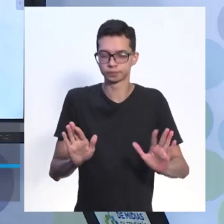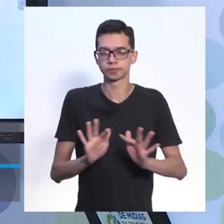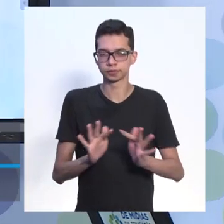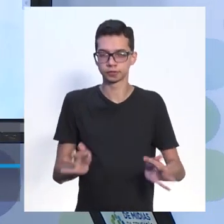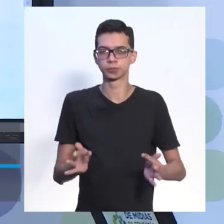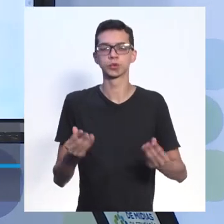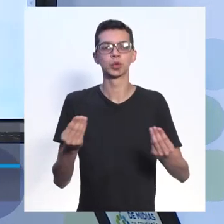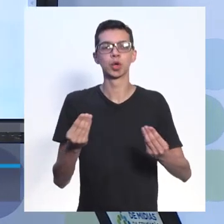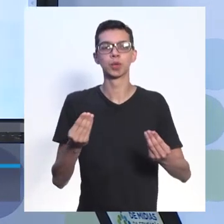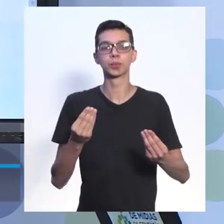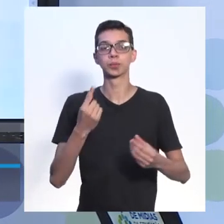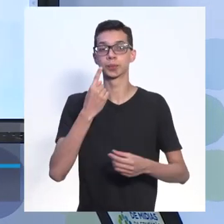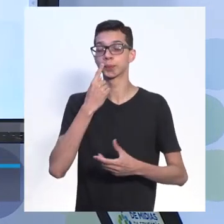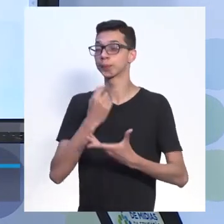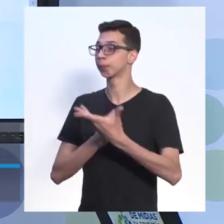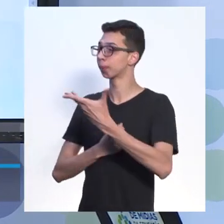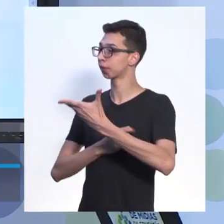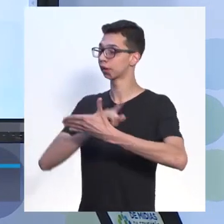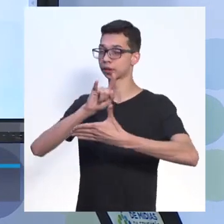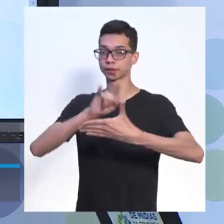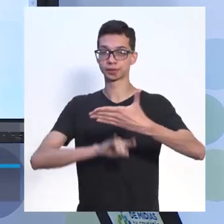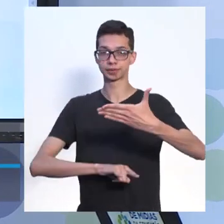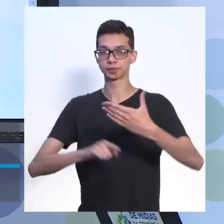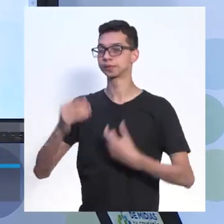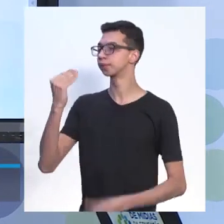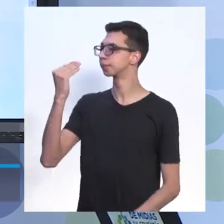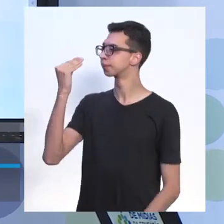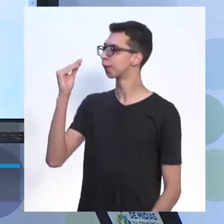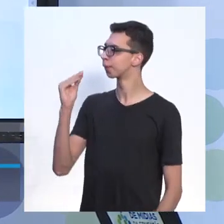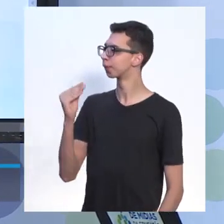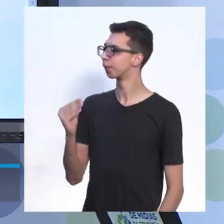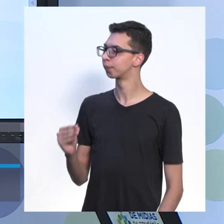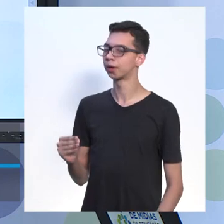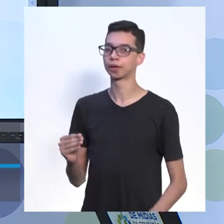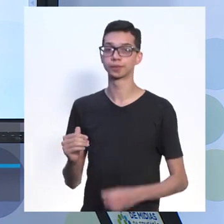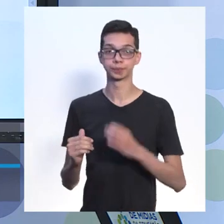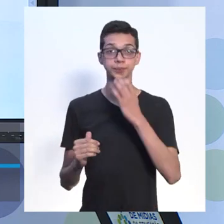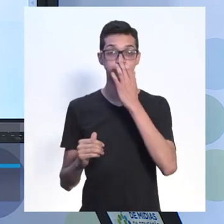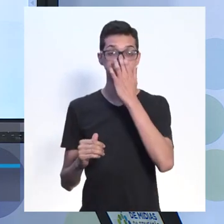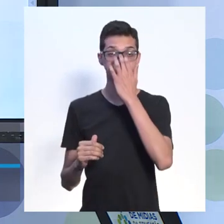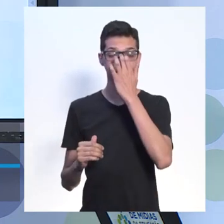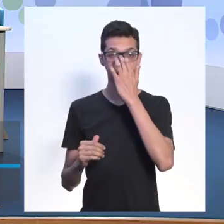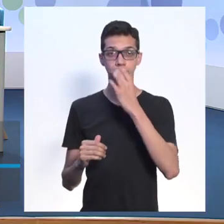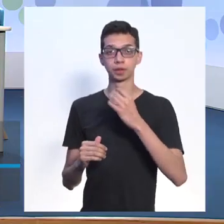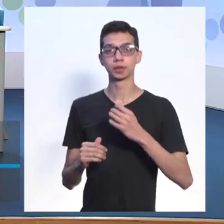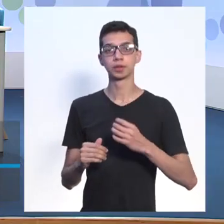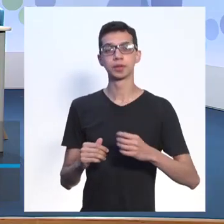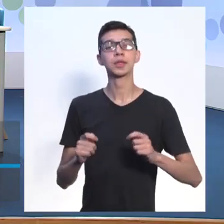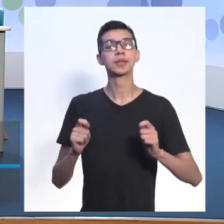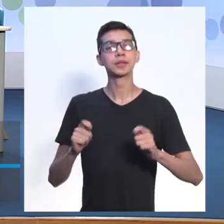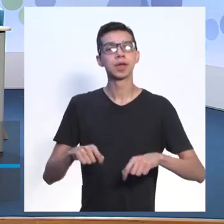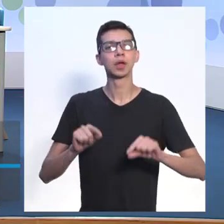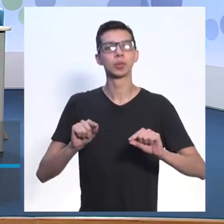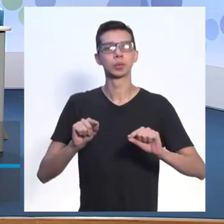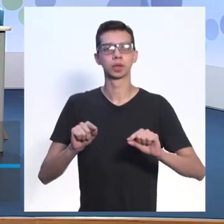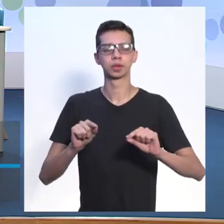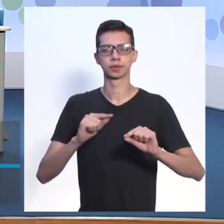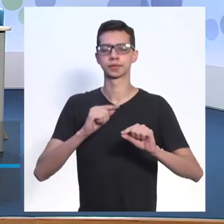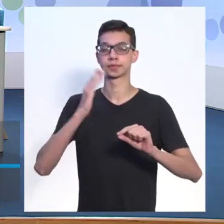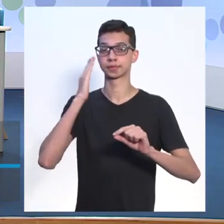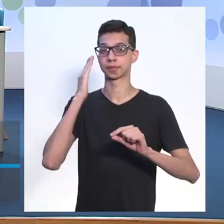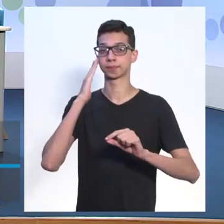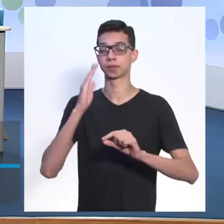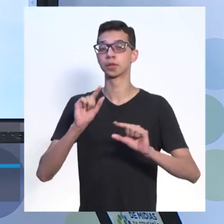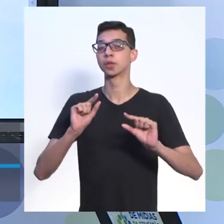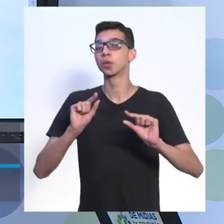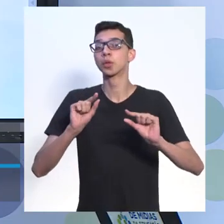essa lista aqui do lado, do jeito que eu fiz, ajuda, né, Jonas, a gente a identificar o que o exercício está